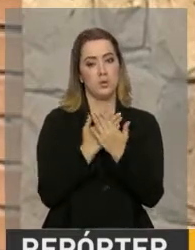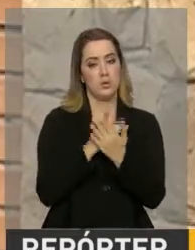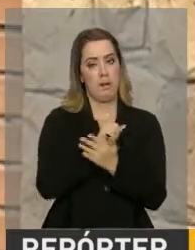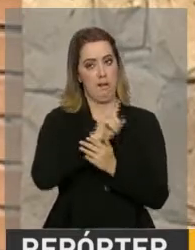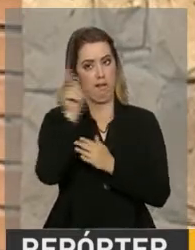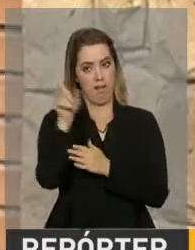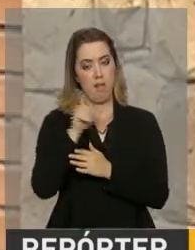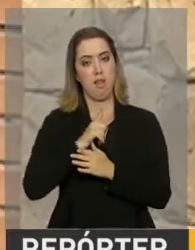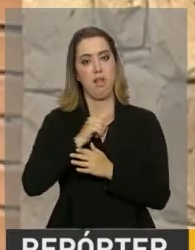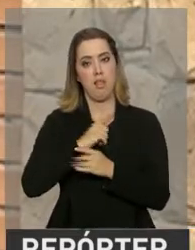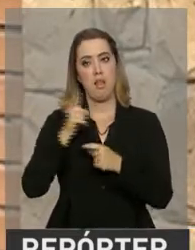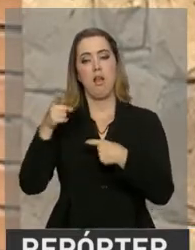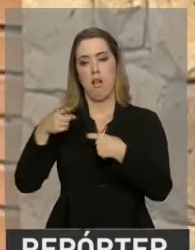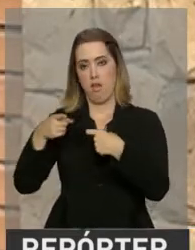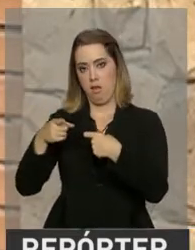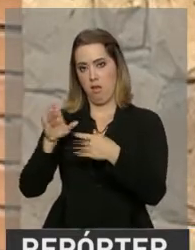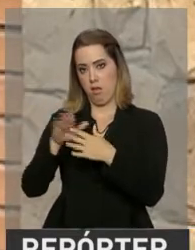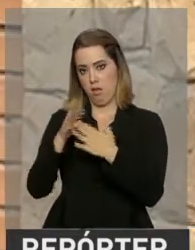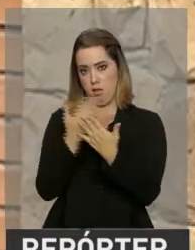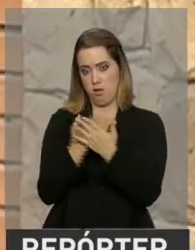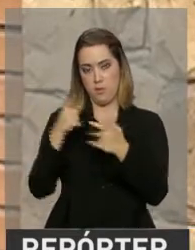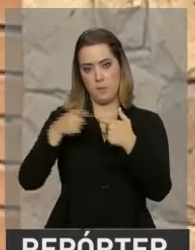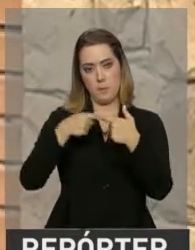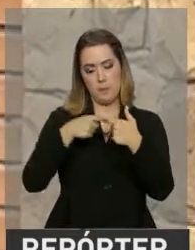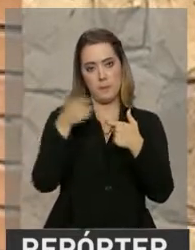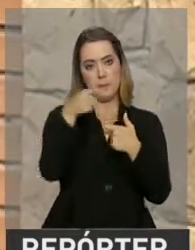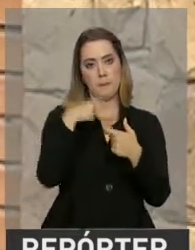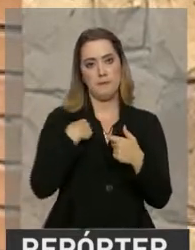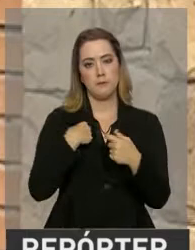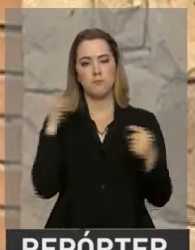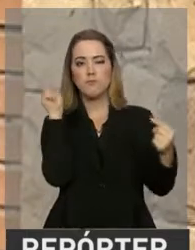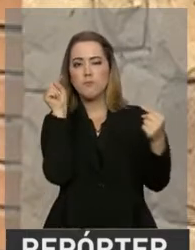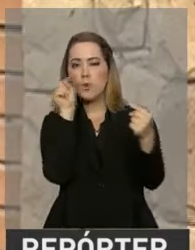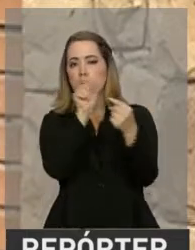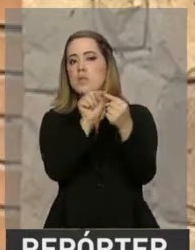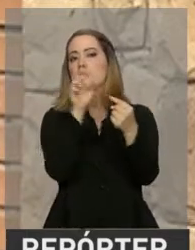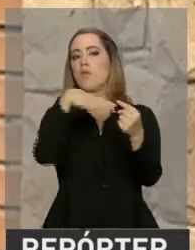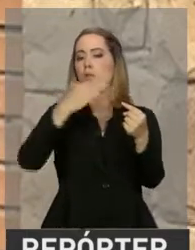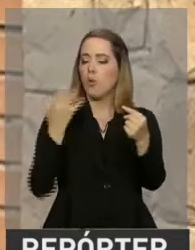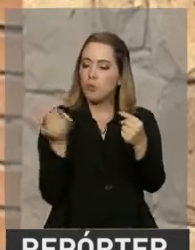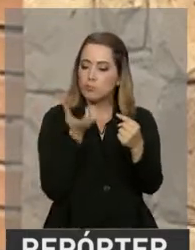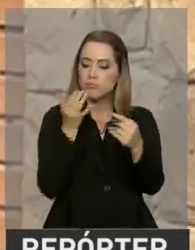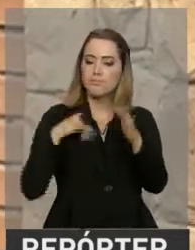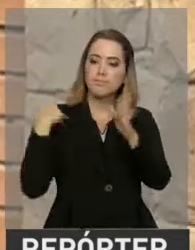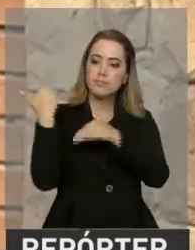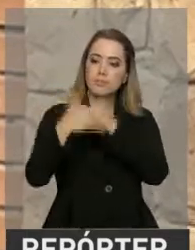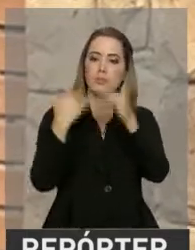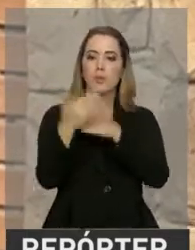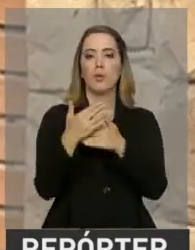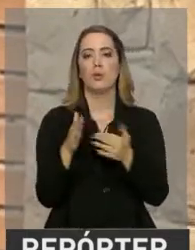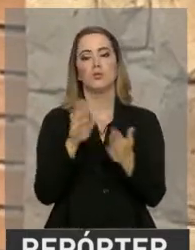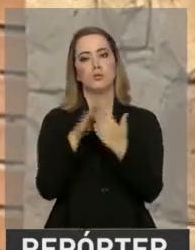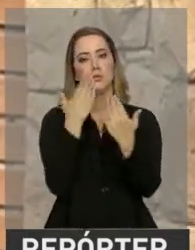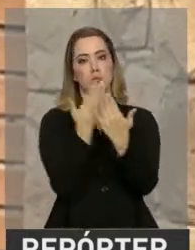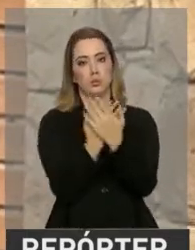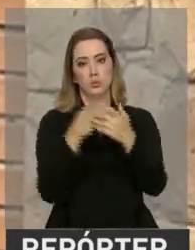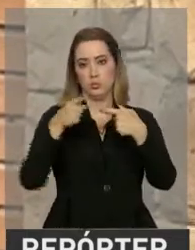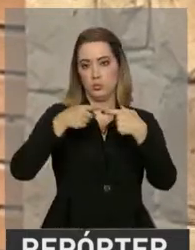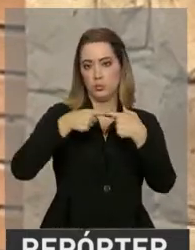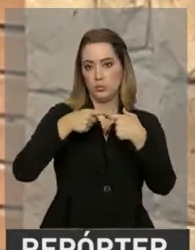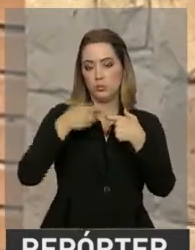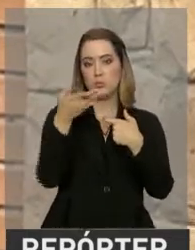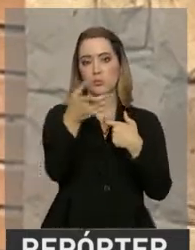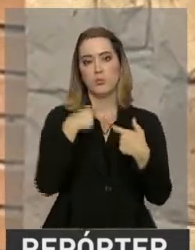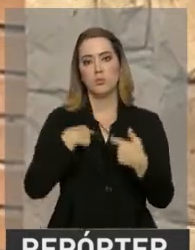medicina aí eu vim cá com esse foco de continuar fazer medicina aqui e é um sonho que